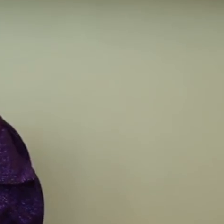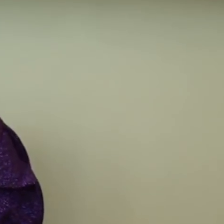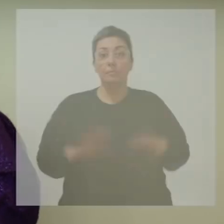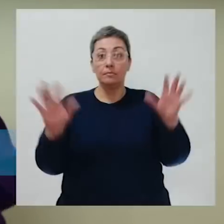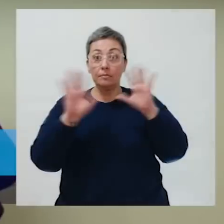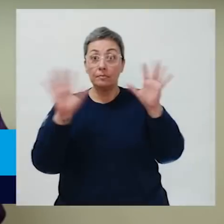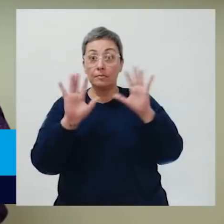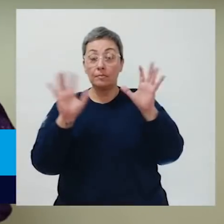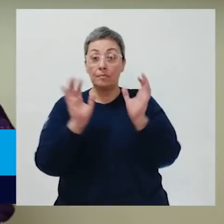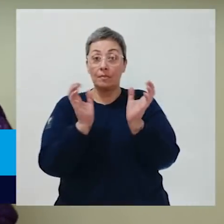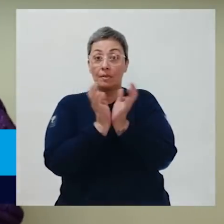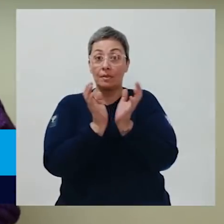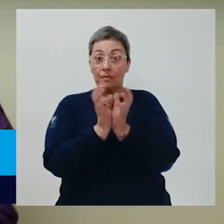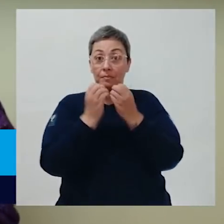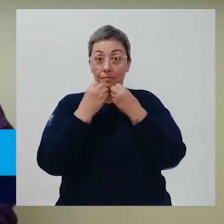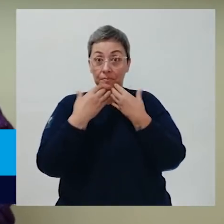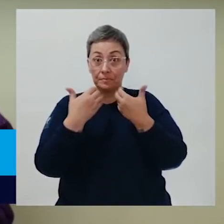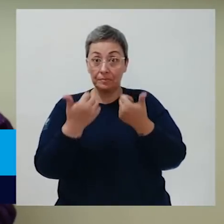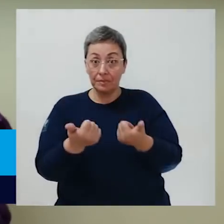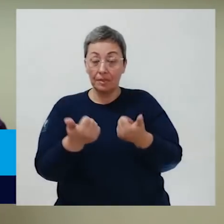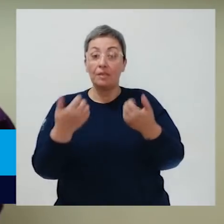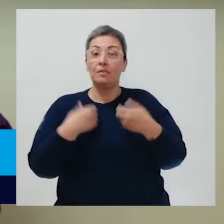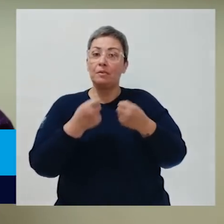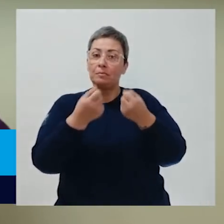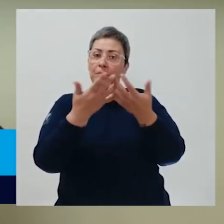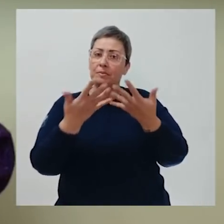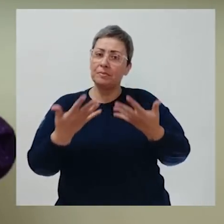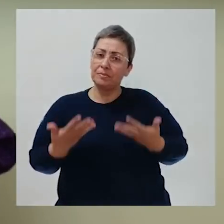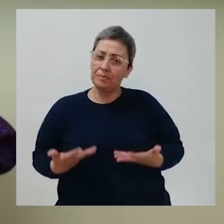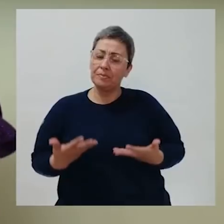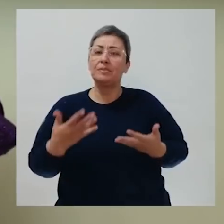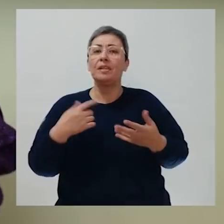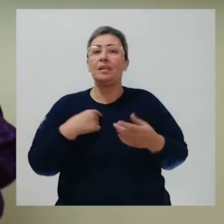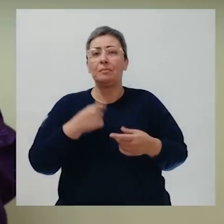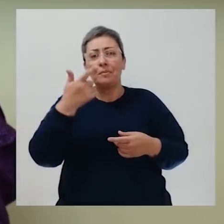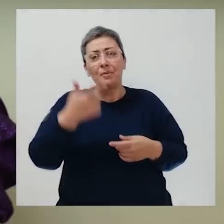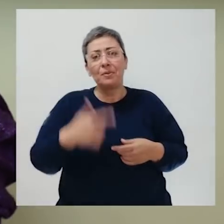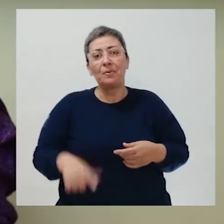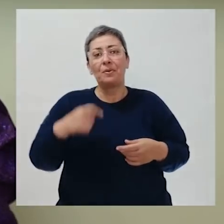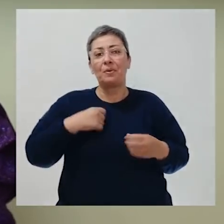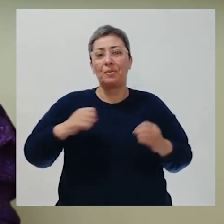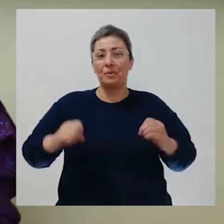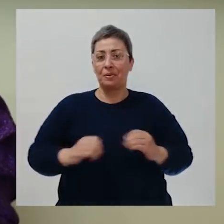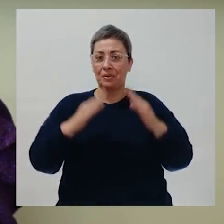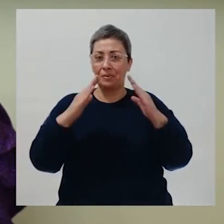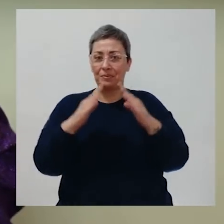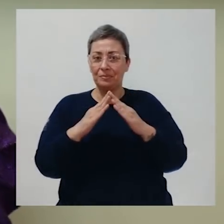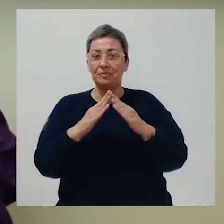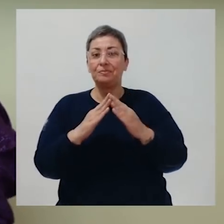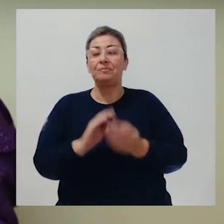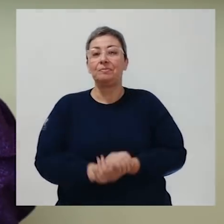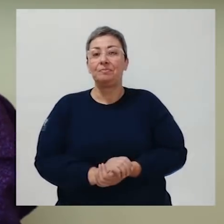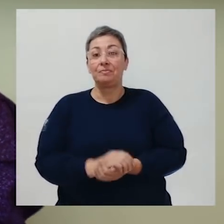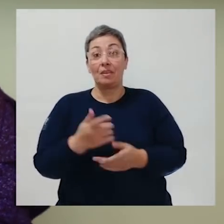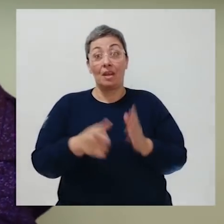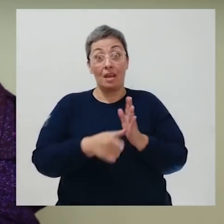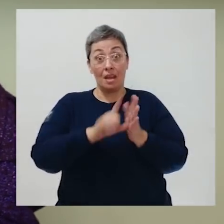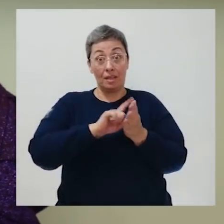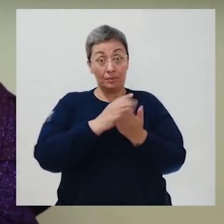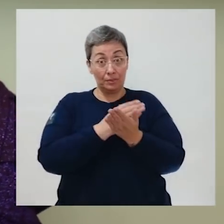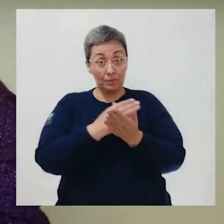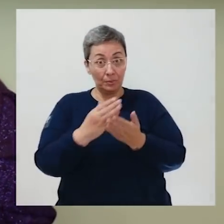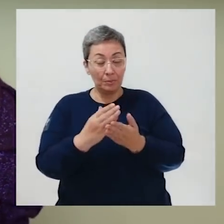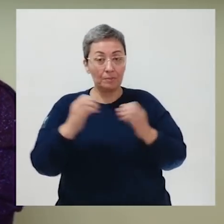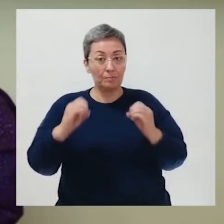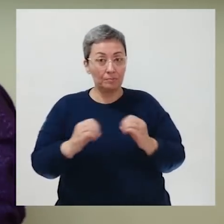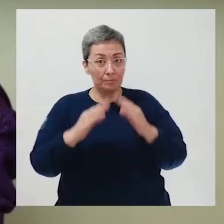Oi, turminha! Como vocês estão? Sejam todos muito bem-vindos a mais um Saberes em Casa. Antes de começar